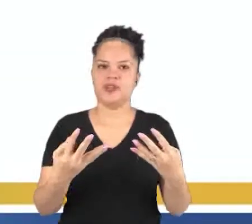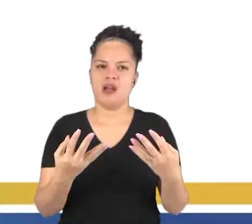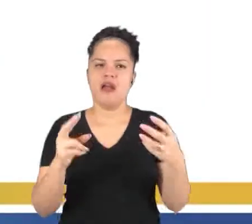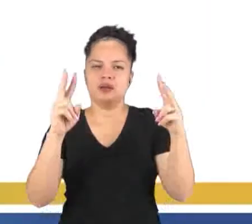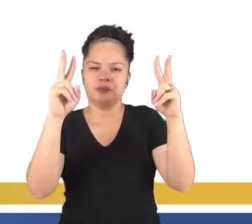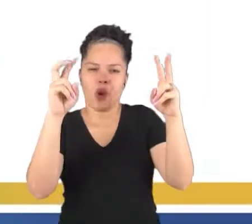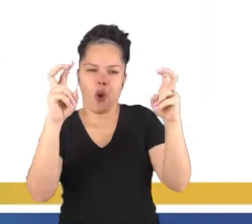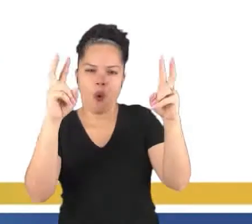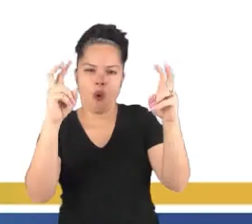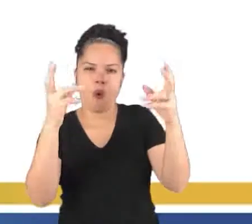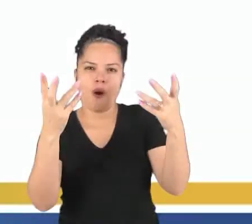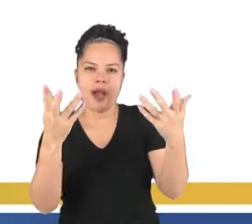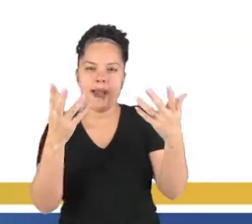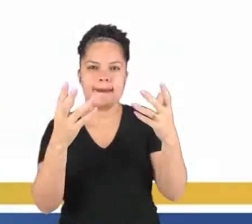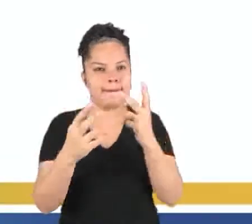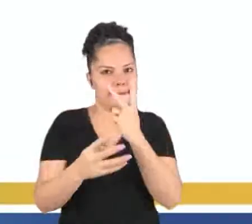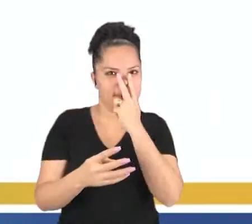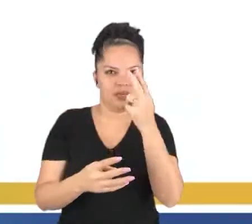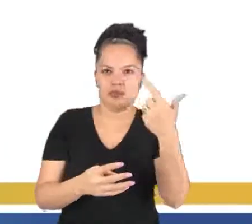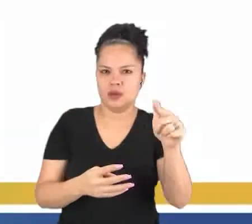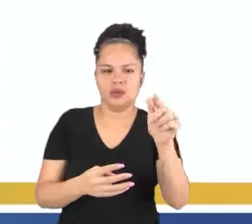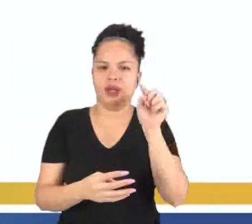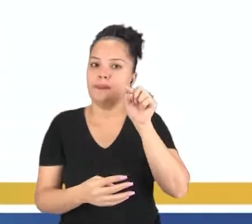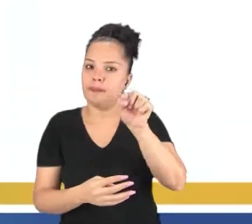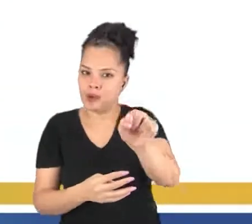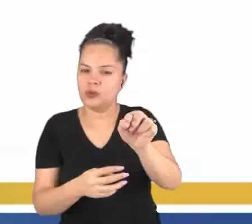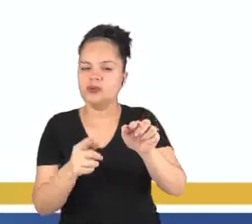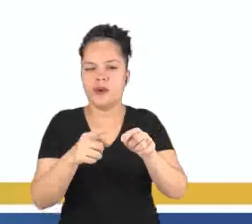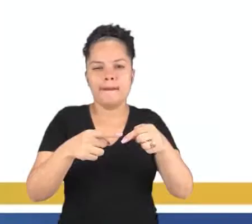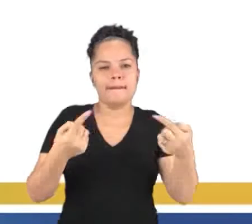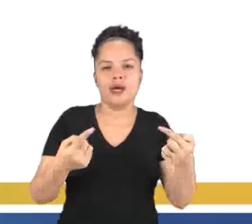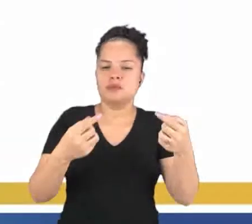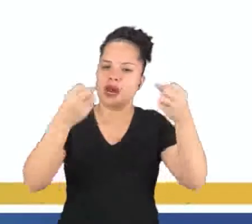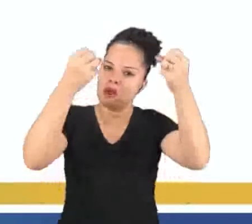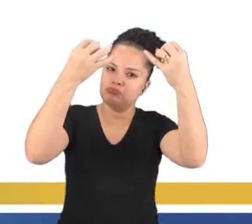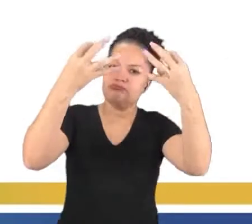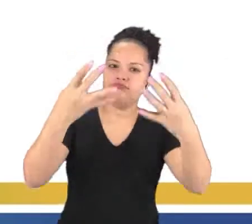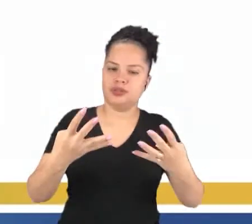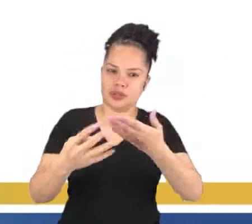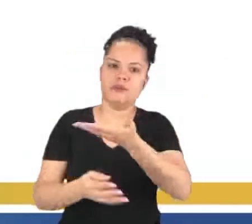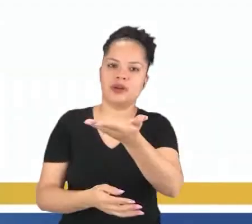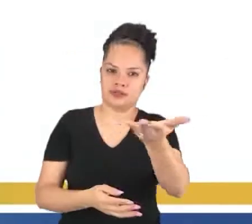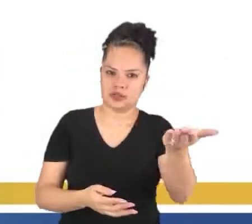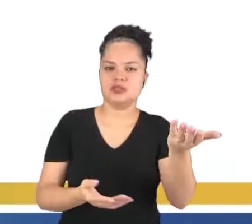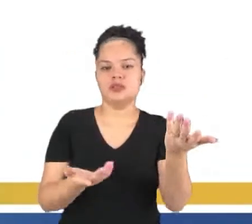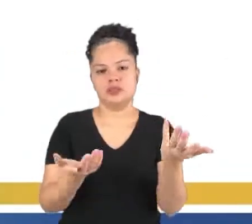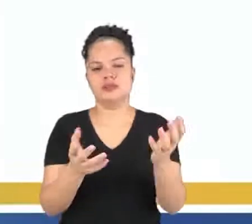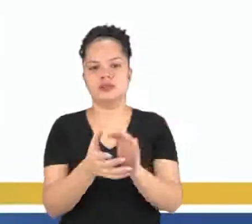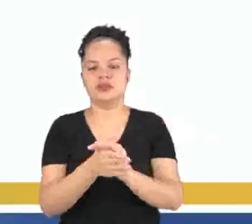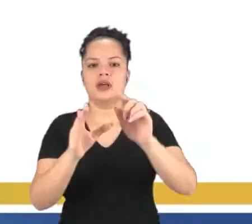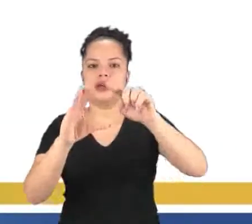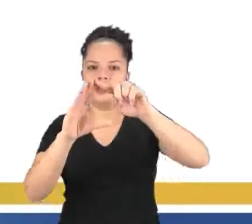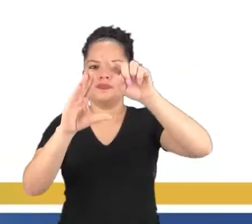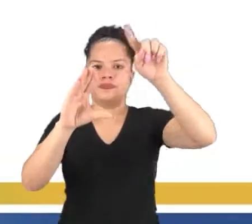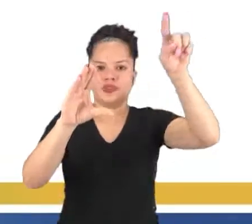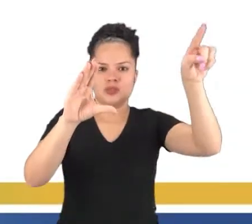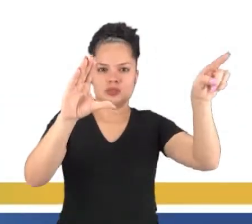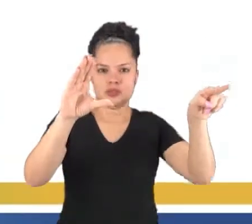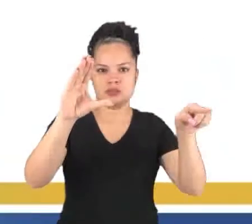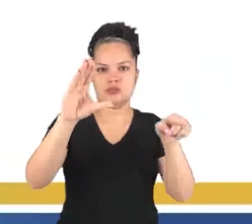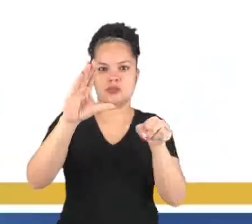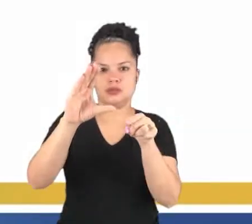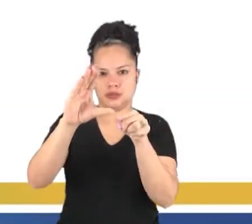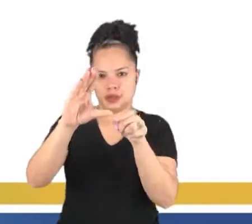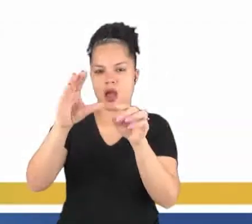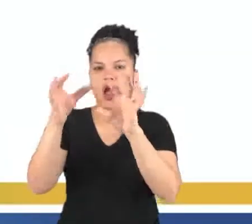entre aspas, coisas que não são pontos de pontos. Mas é só para simplificar para você. Mas, formalmente dizendo, a circunferência ela é a